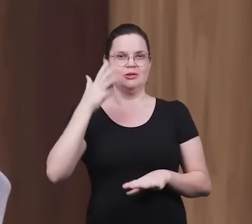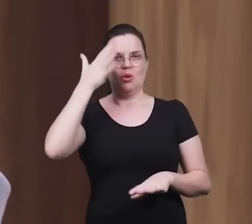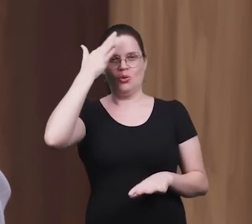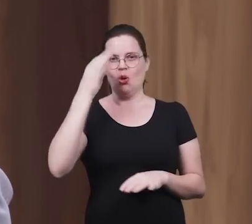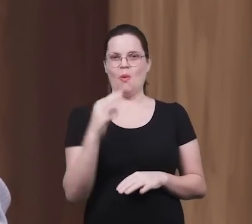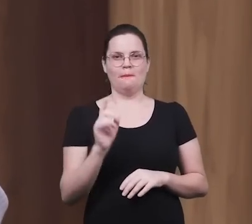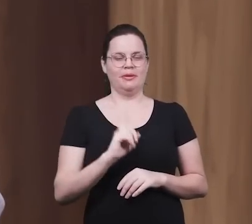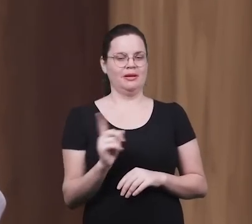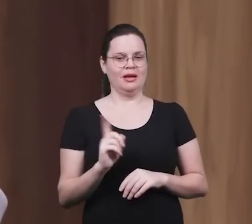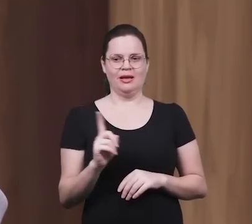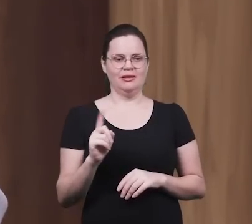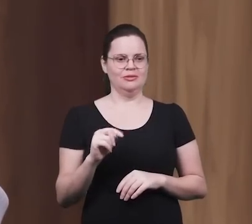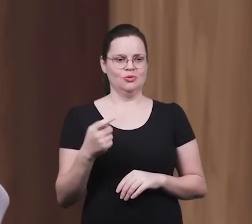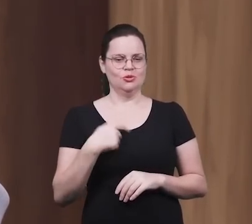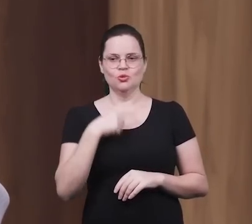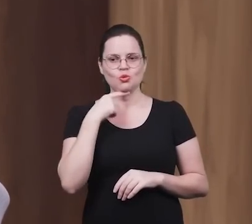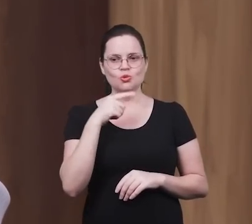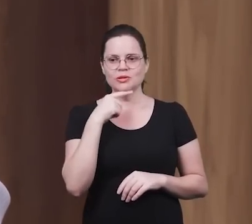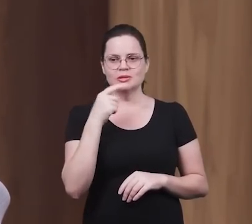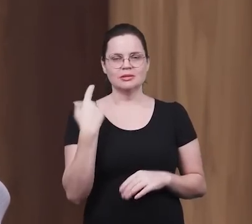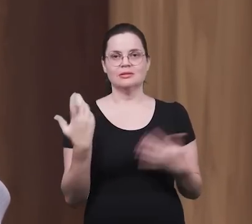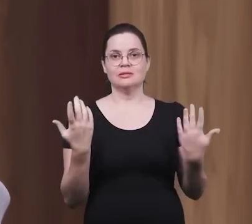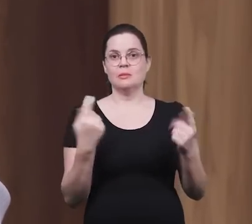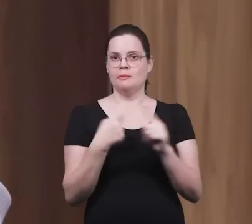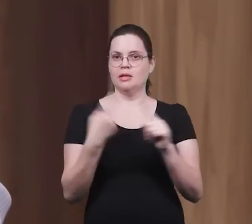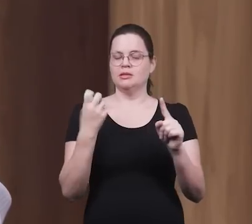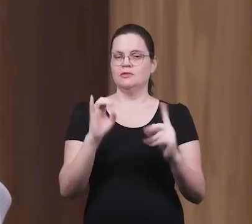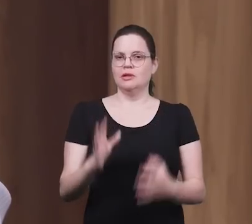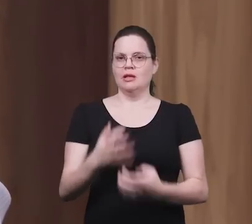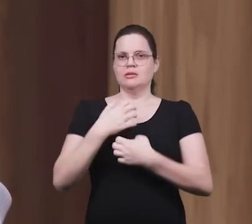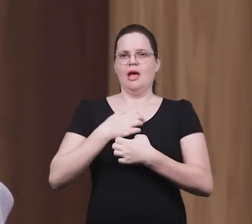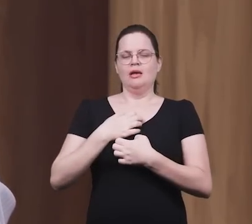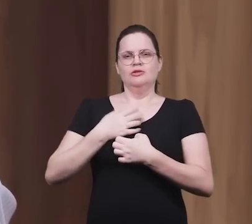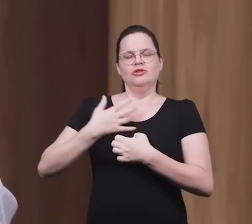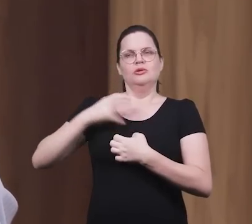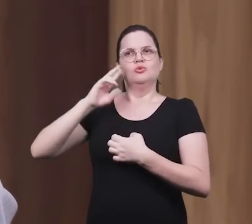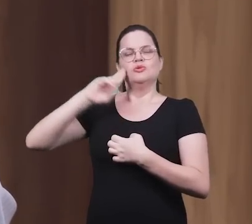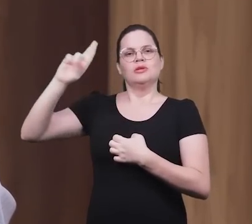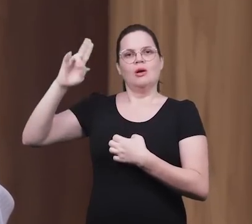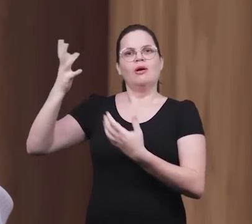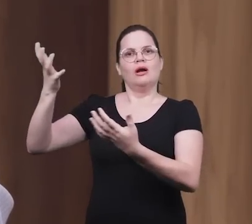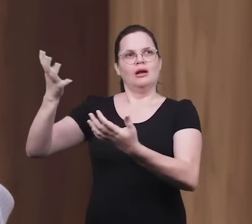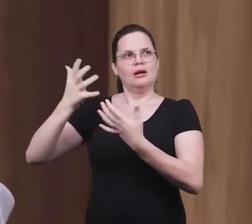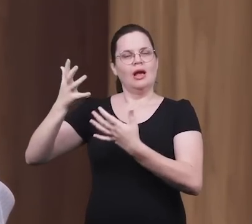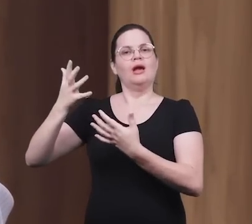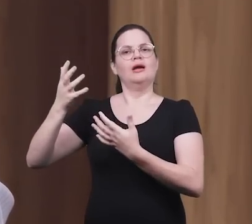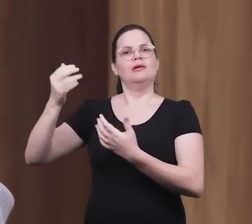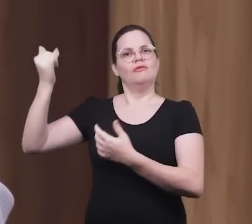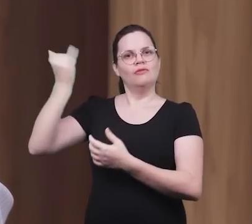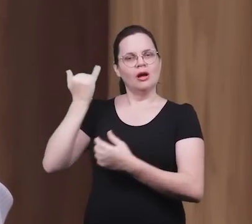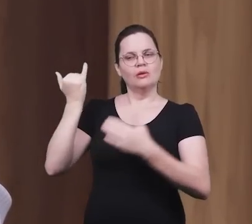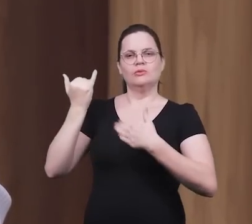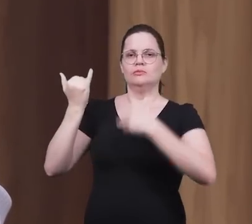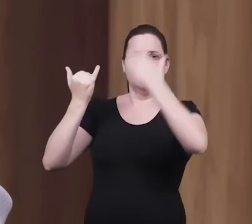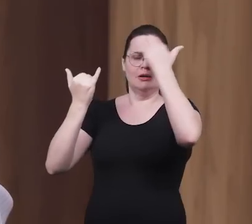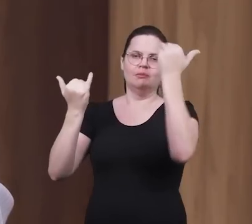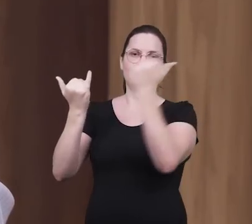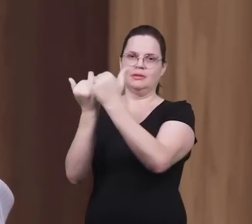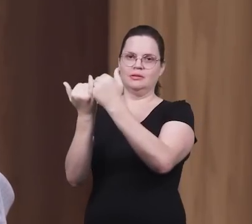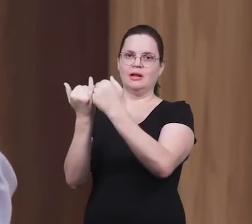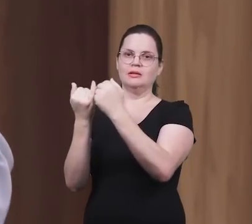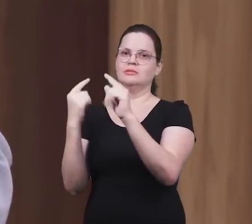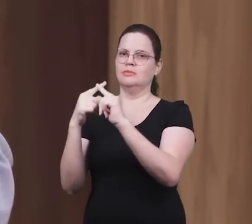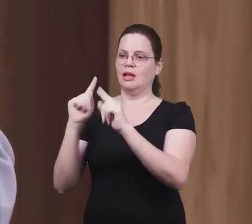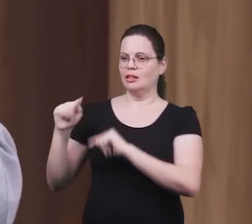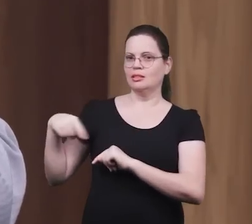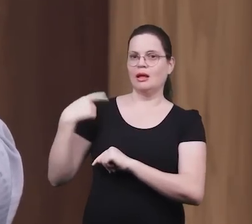que você não esteja entendendo, mas se você sente o que o Senhor quer para você, siga a vontade do Senhor,